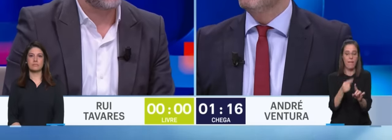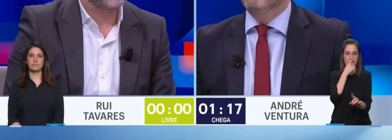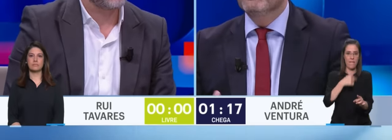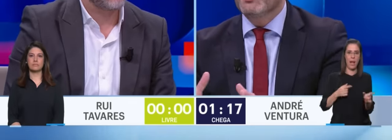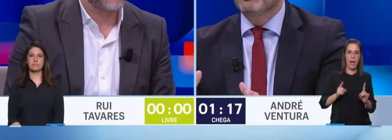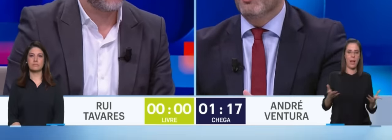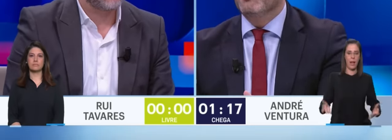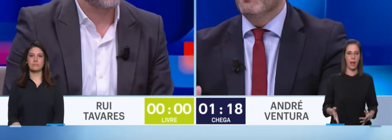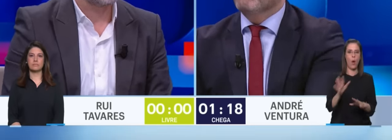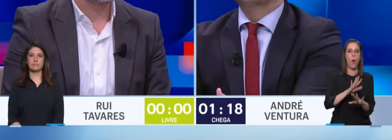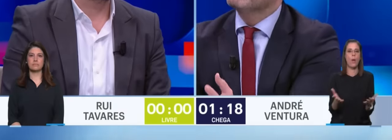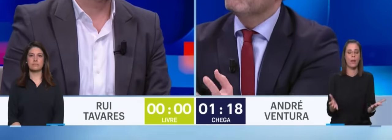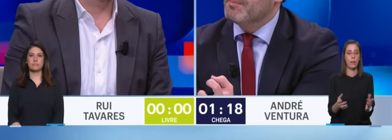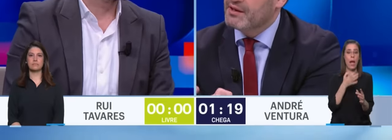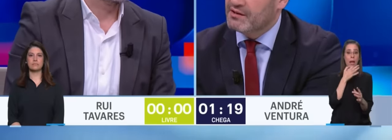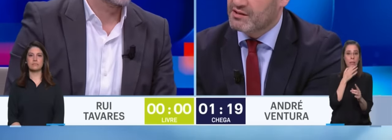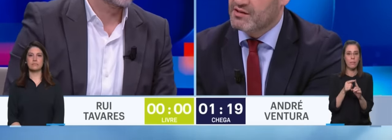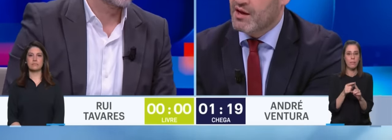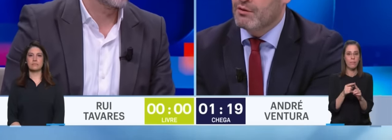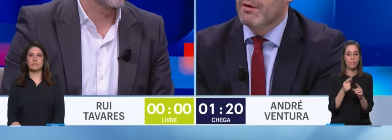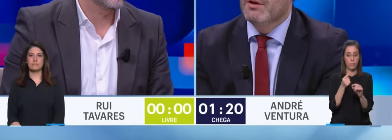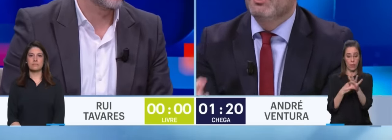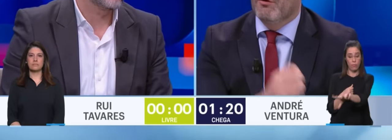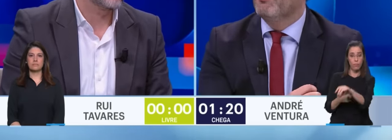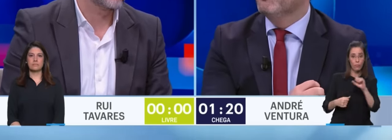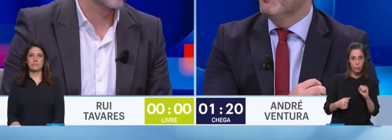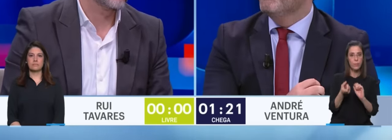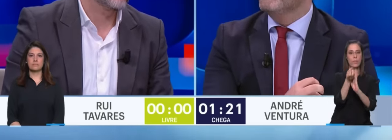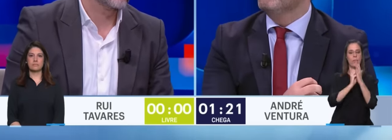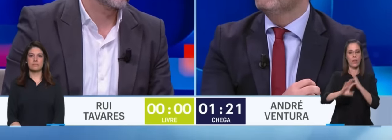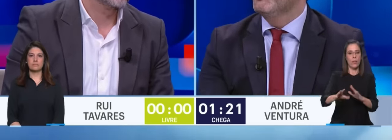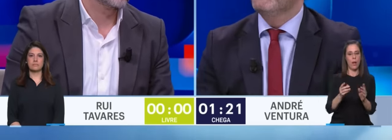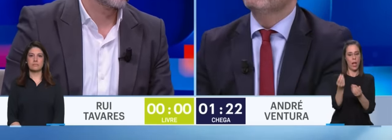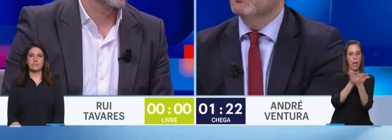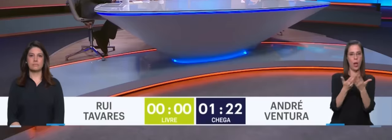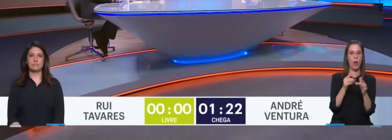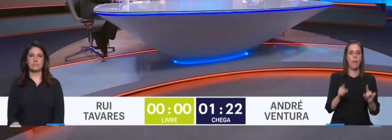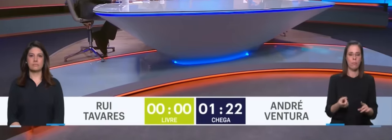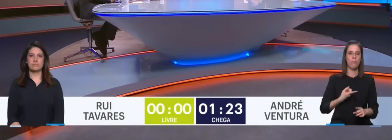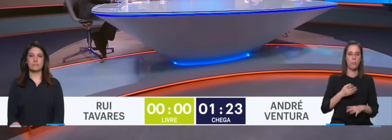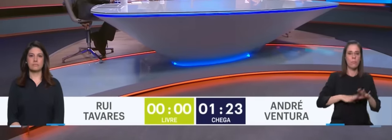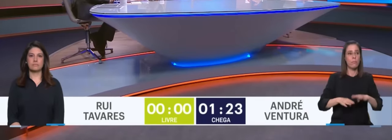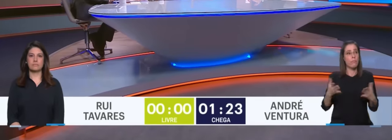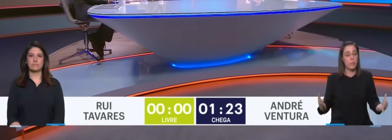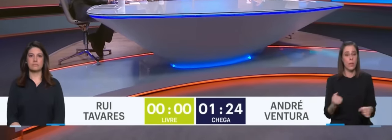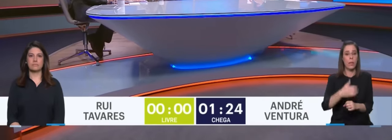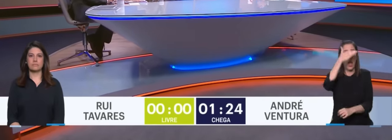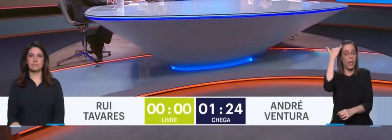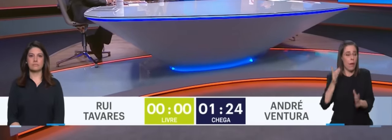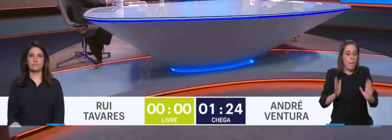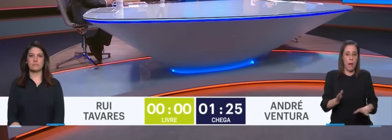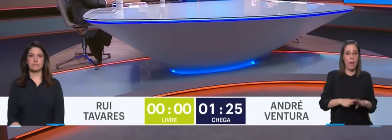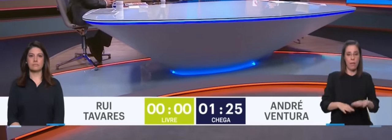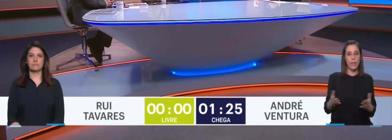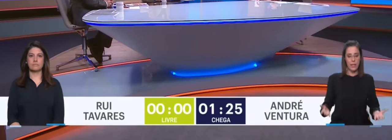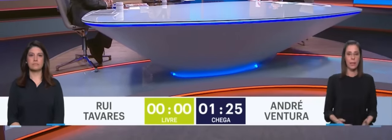falhar onde é que isto dói é quando conseguimos apreender esse dinheiro e devolvê-lo para a economia é isso que temos que fazer é um trabalho duro mas é um trabalho que temos